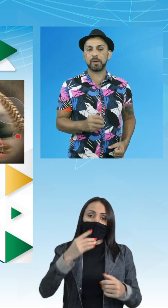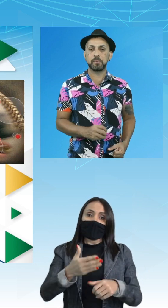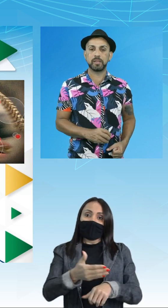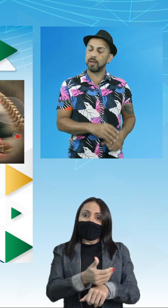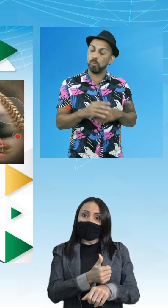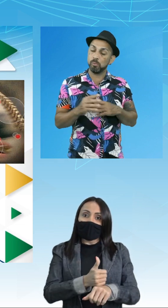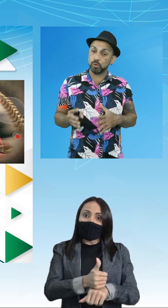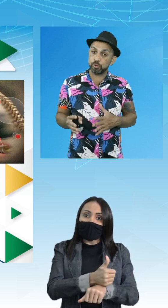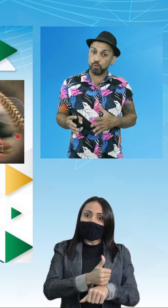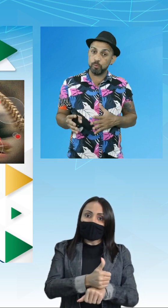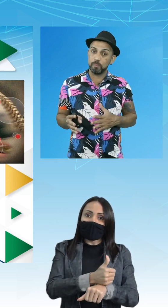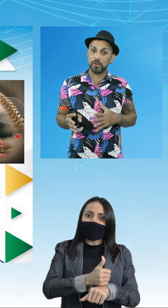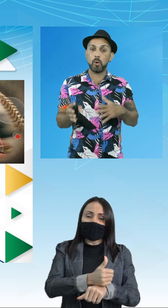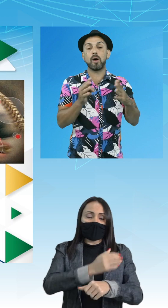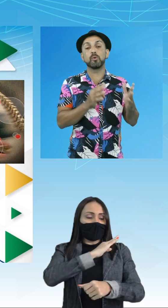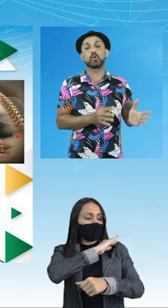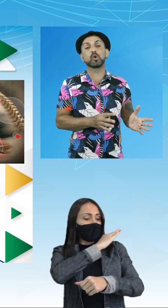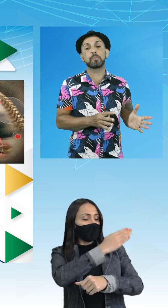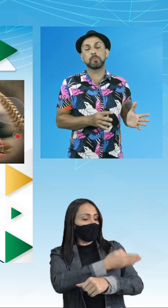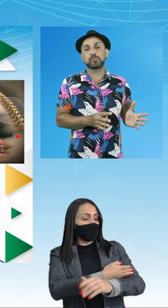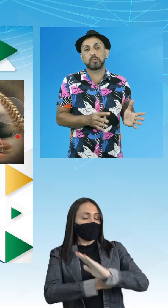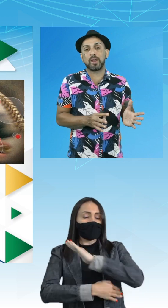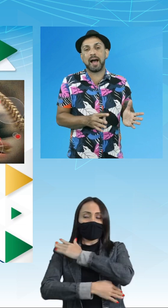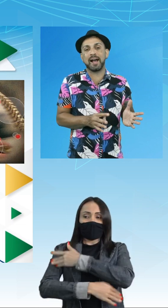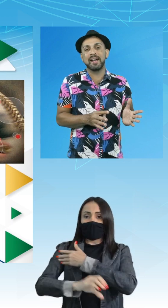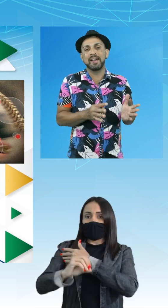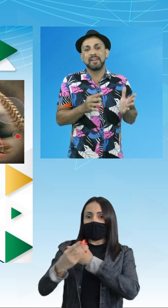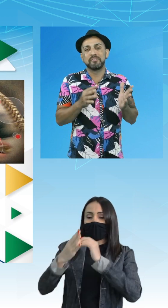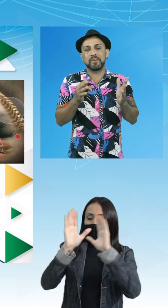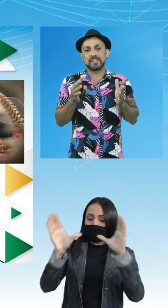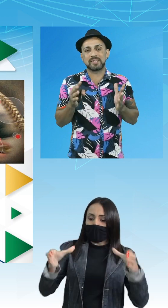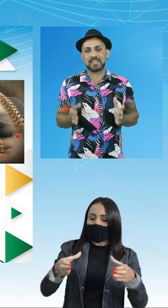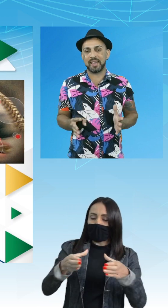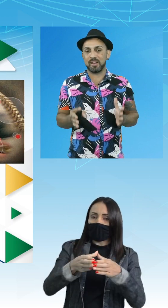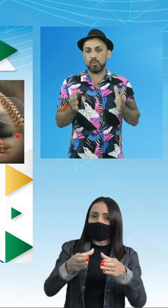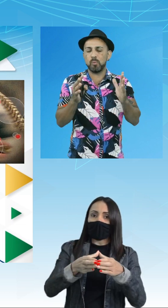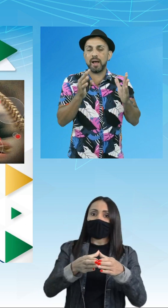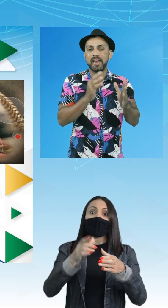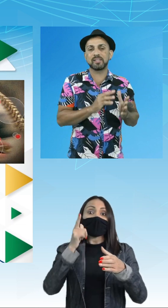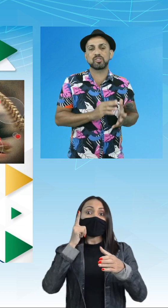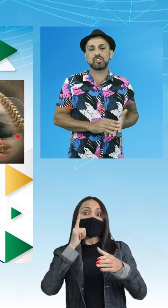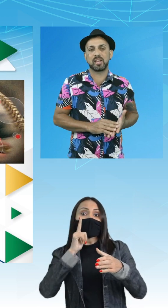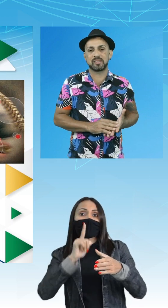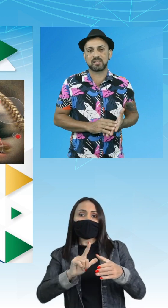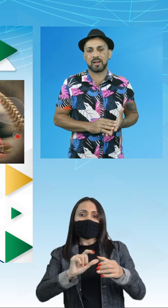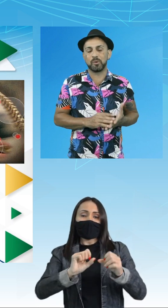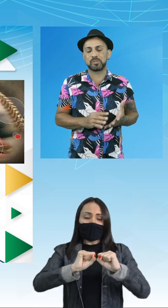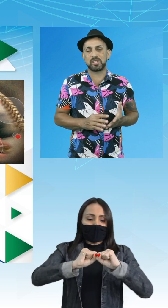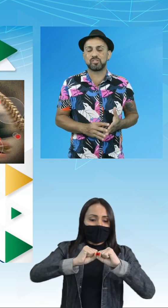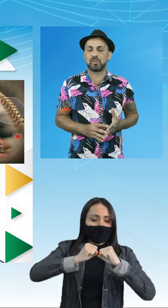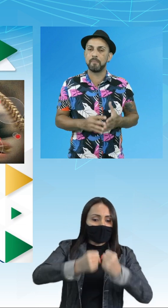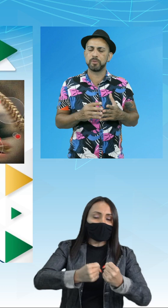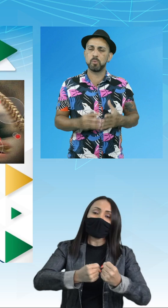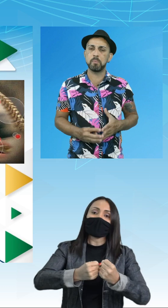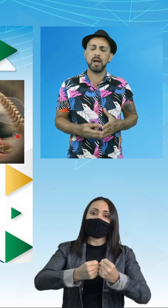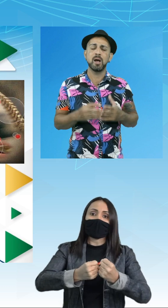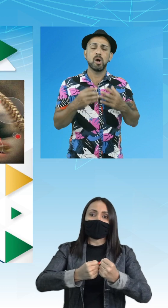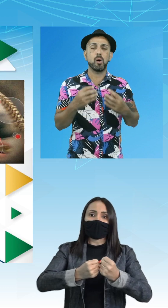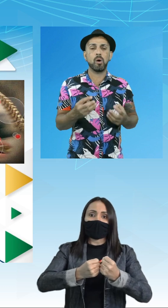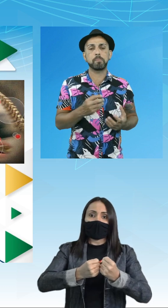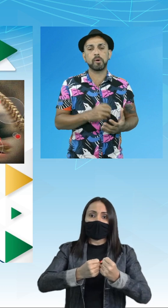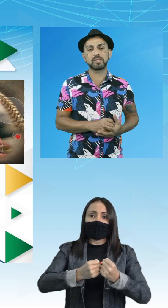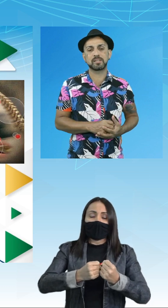que permite ao músculo ou ao grupo muscular vencer uma resistência, ou seja,